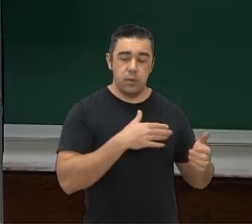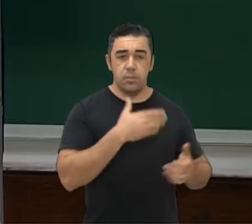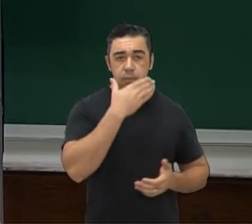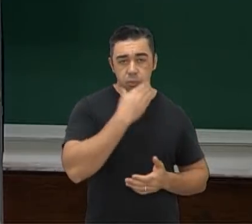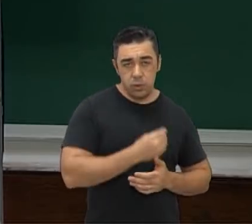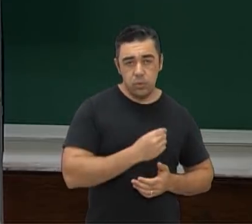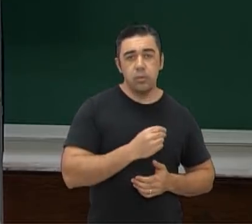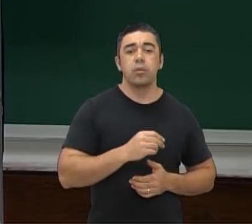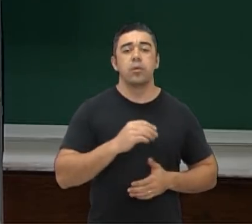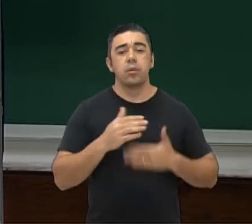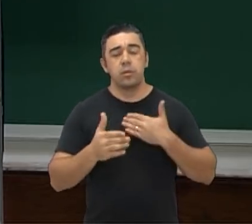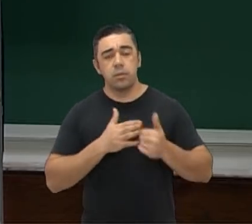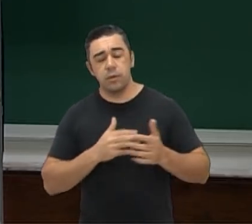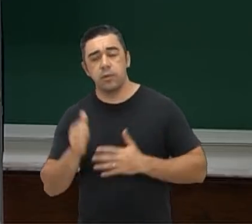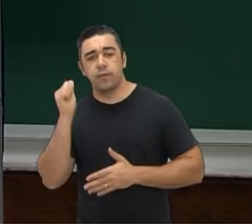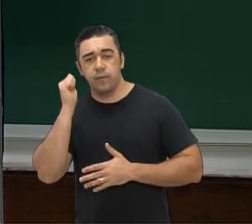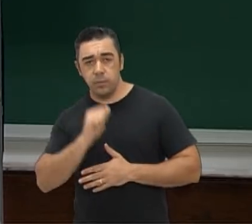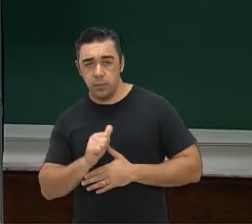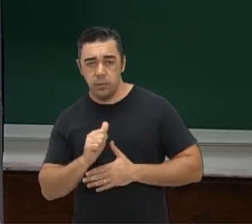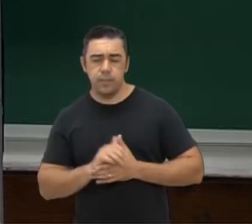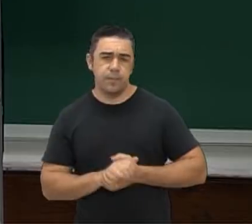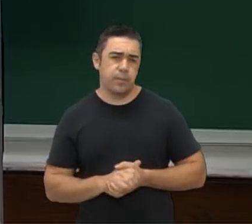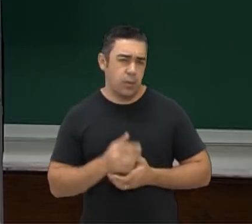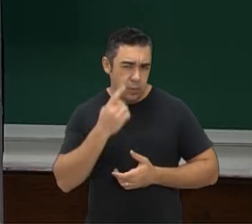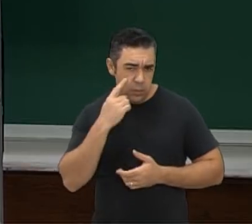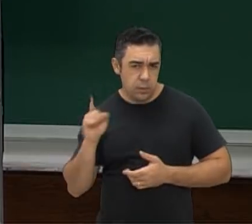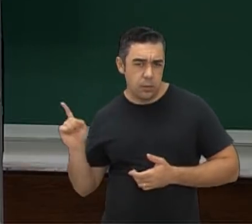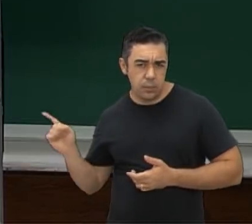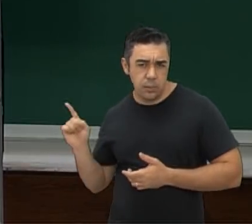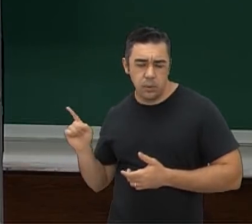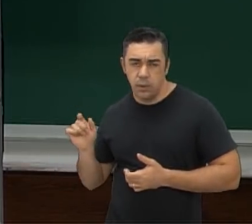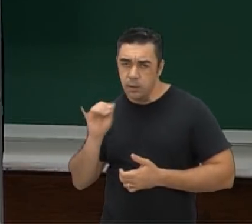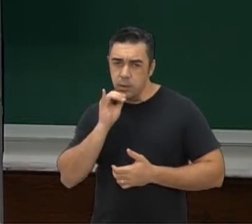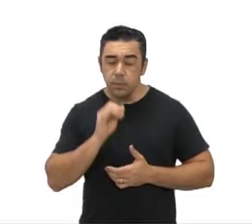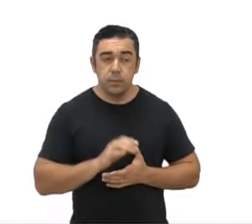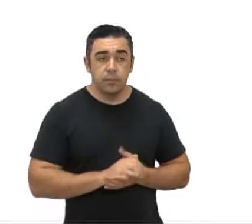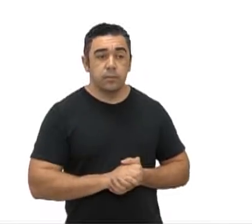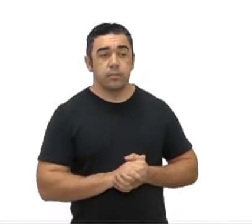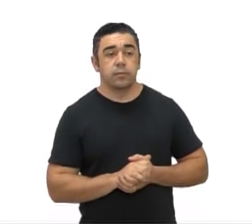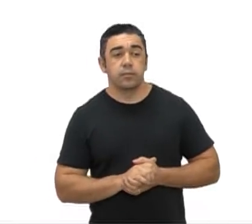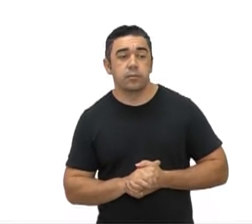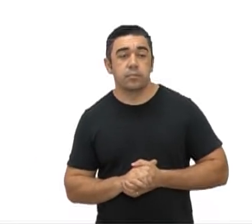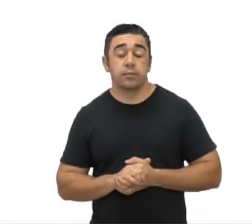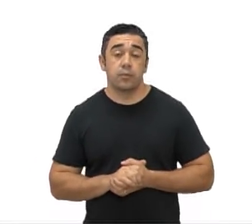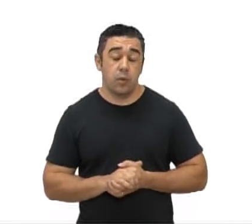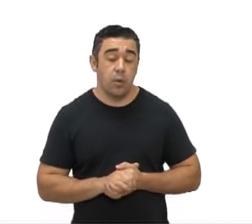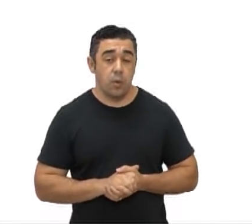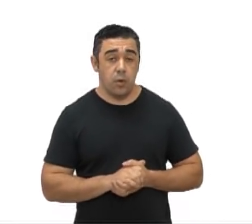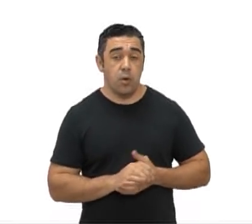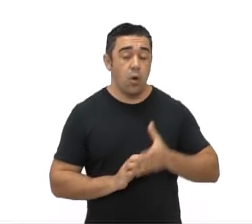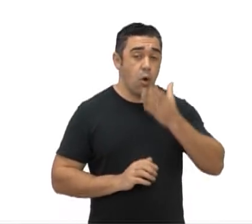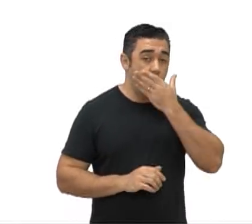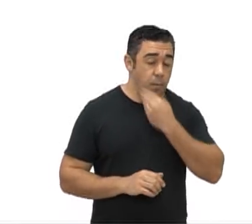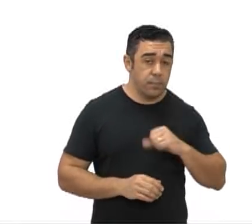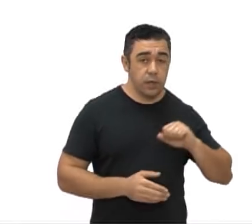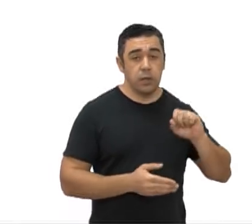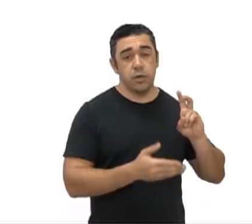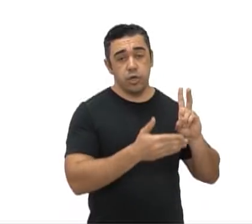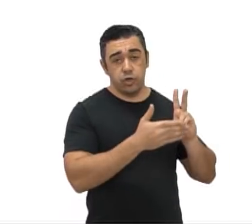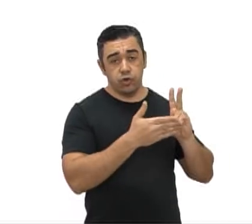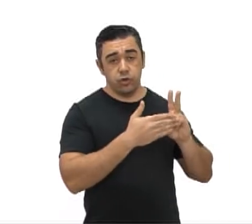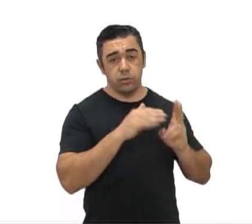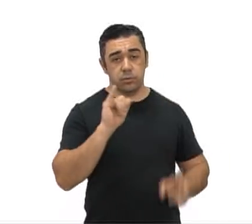masculino quanto para o gênero feminino. Vamos ver aqui os exemplos para ver se fica mais claro, galera? Então, observem, homem